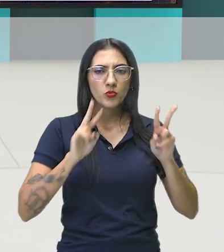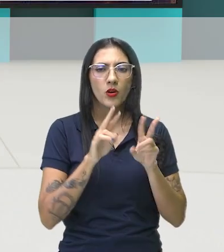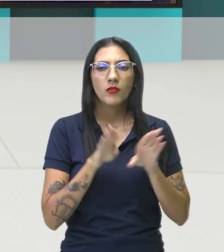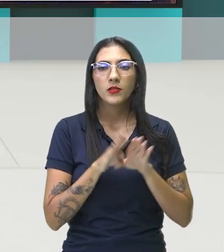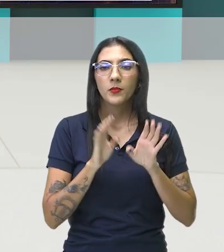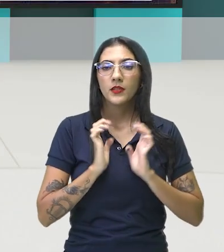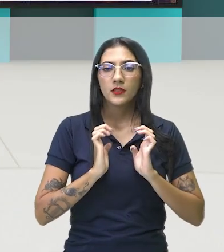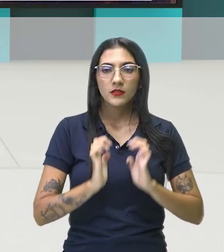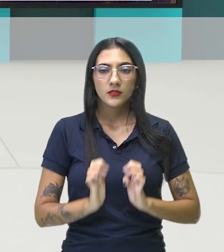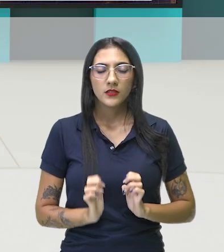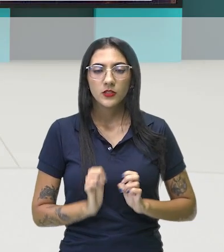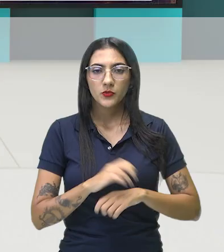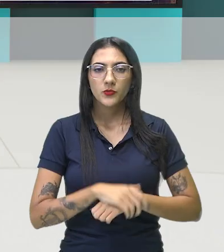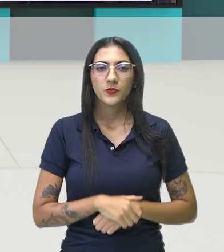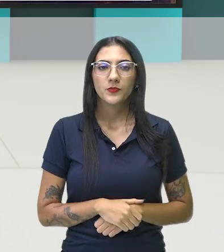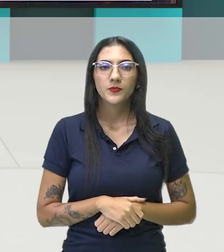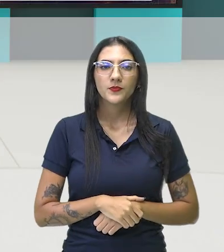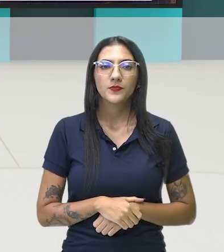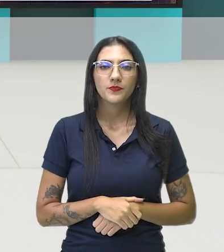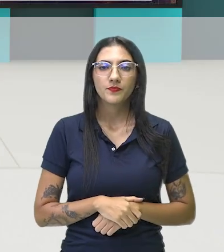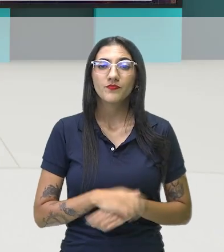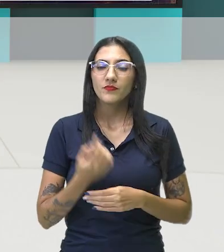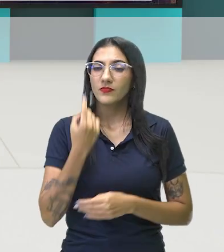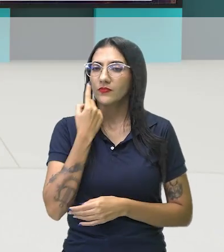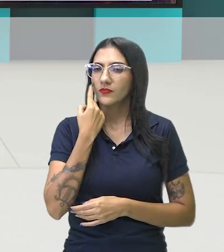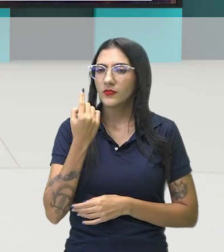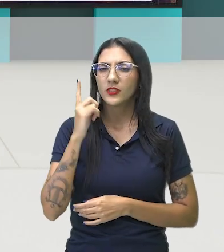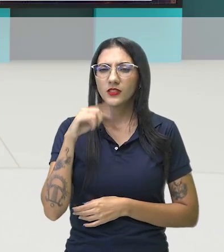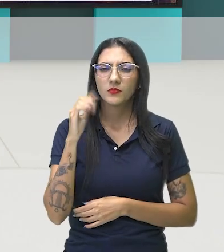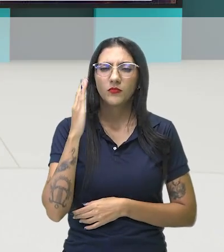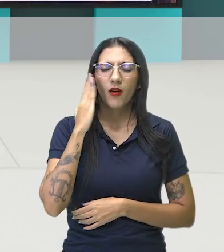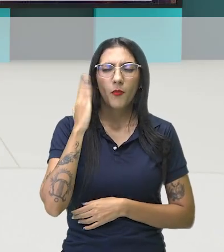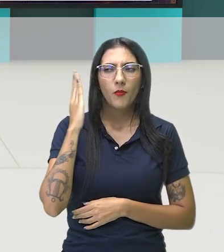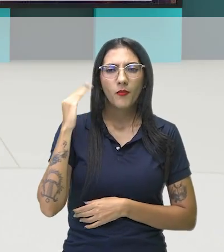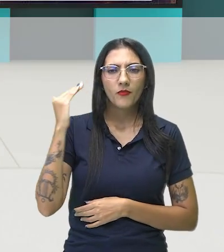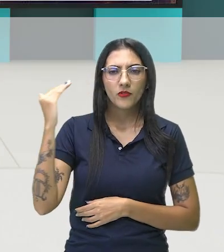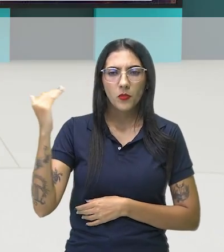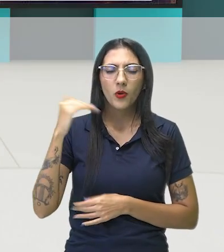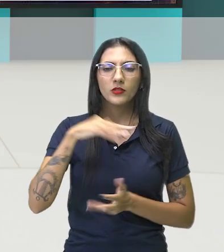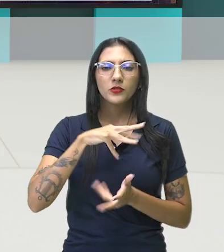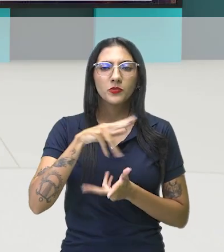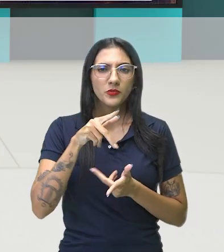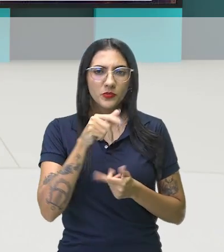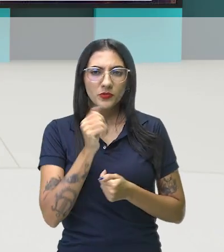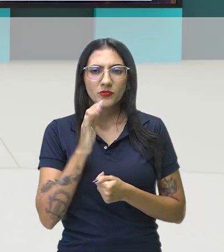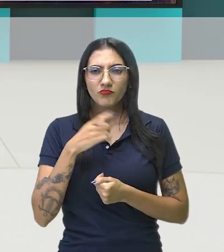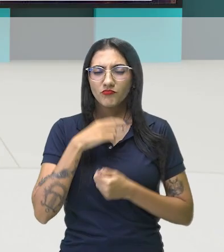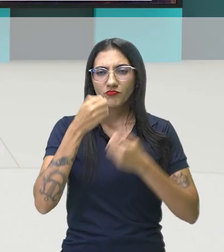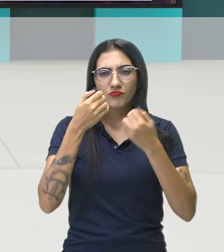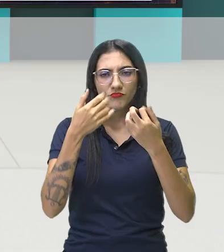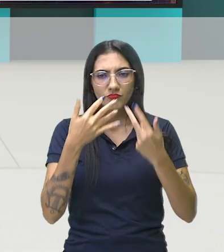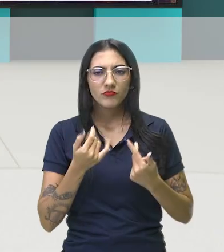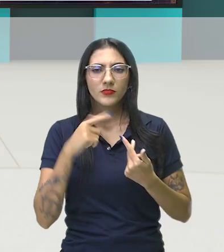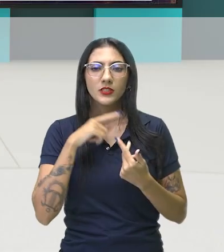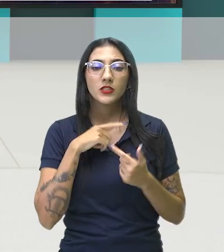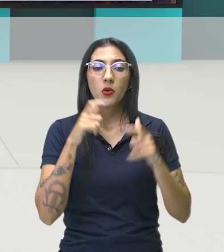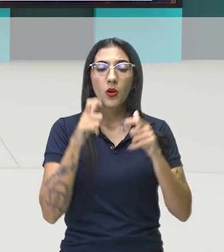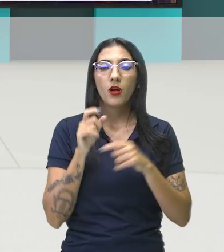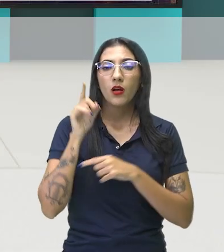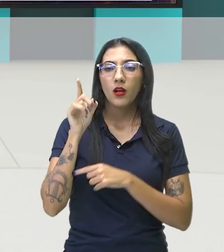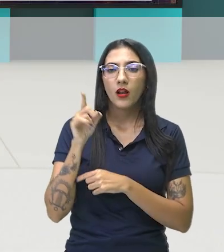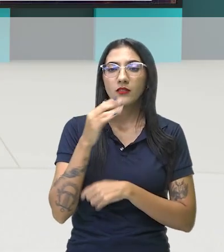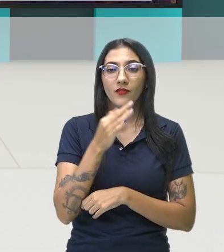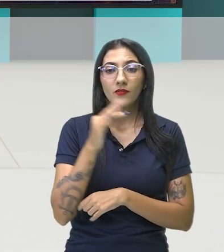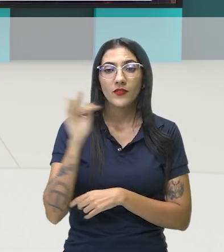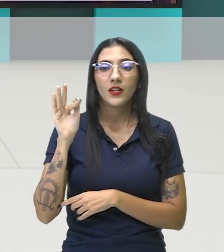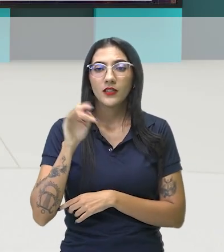ético. Essa obra aqui é uma obra reconhecida no mundo inteiro, como já falei, ela está localizada no Museu do